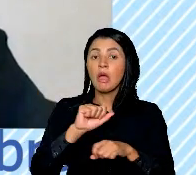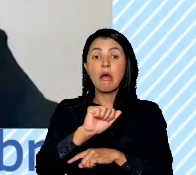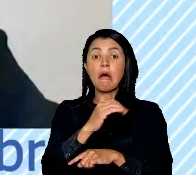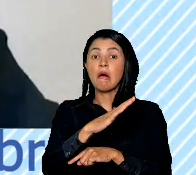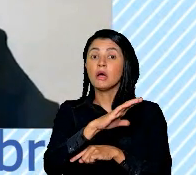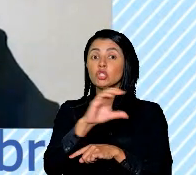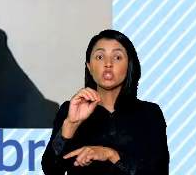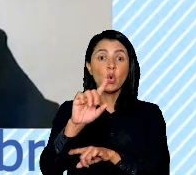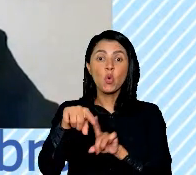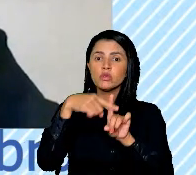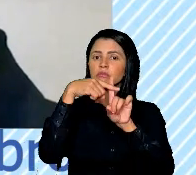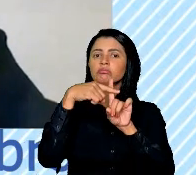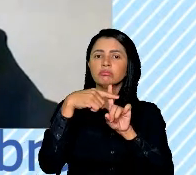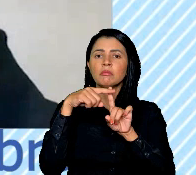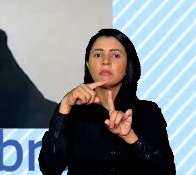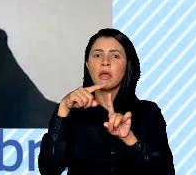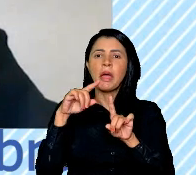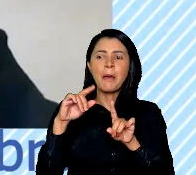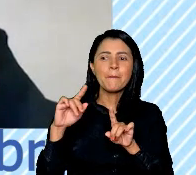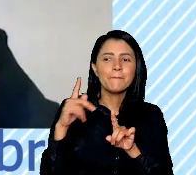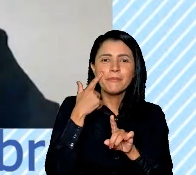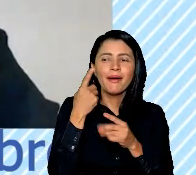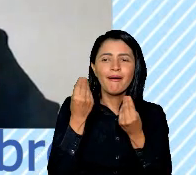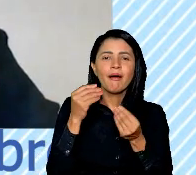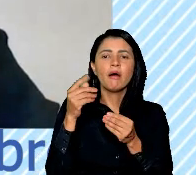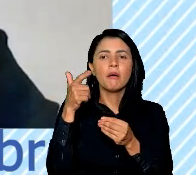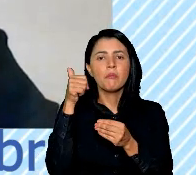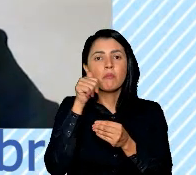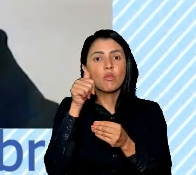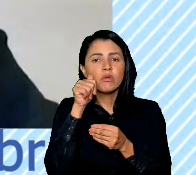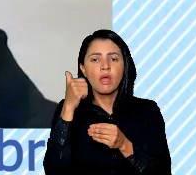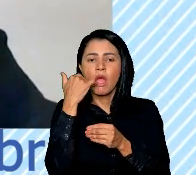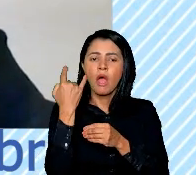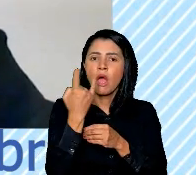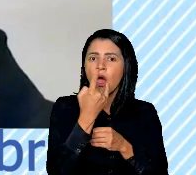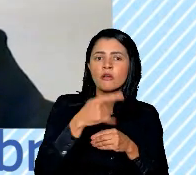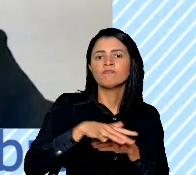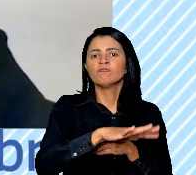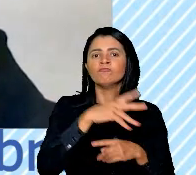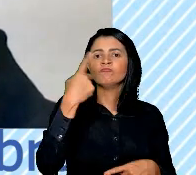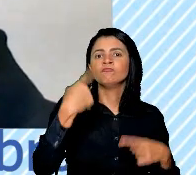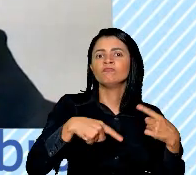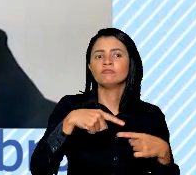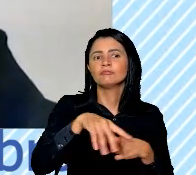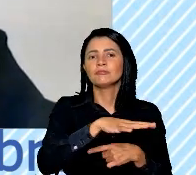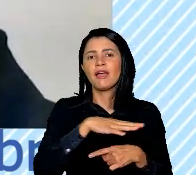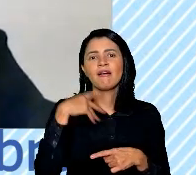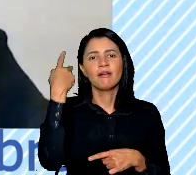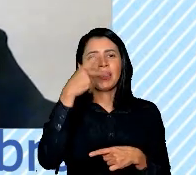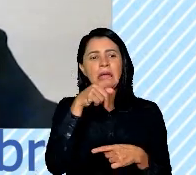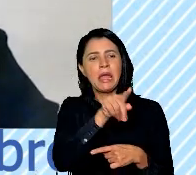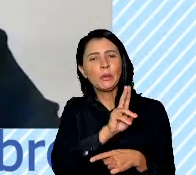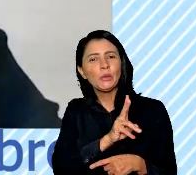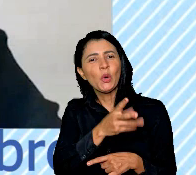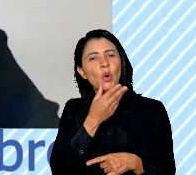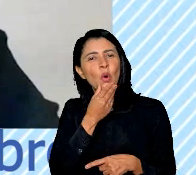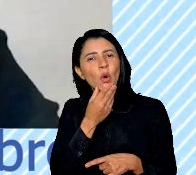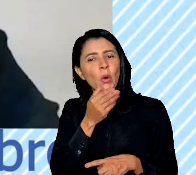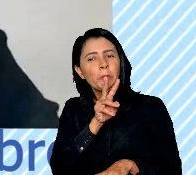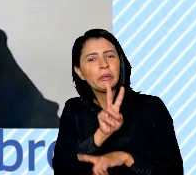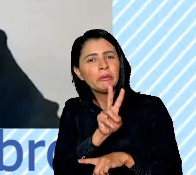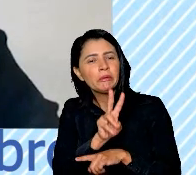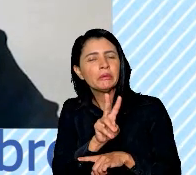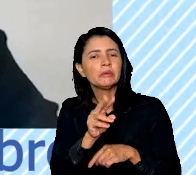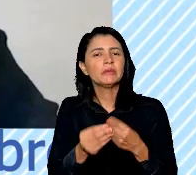atrair mais mulheres para os cargos públicos, em sociedades em que homens seguem sendo considerados provedores.